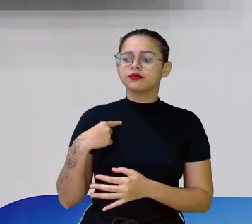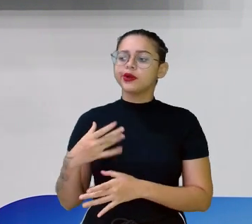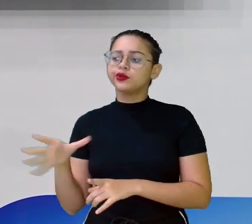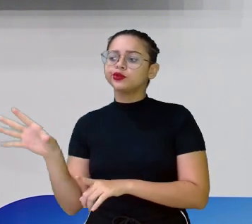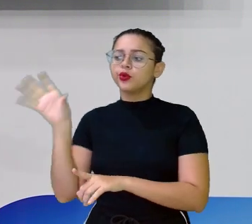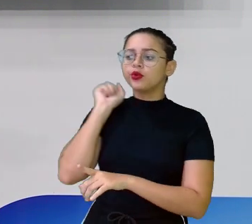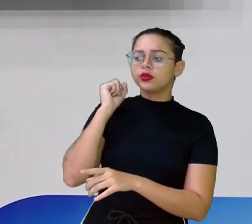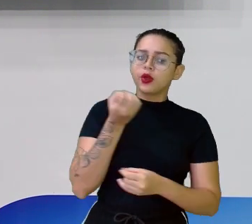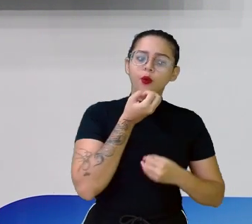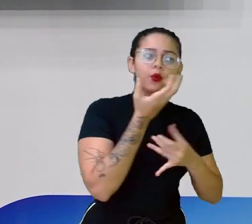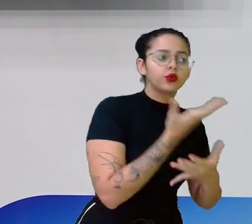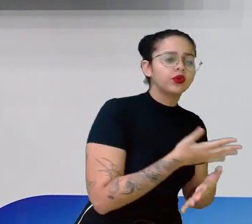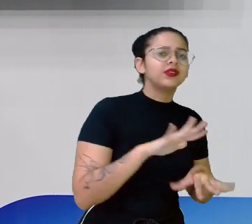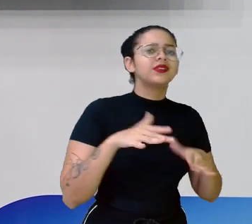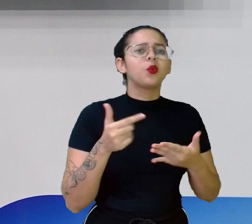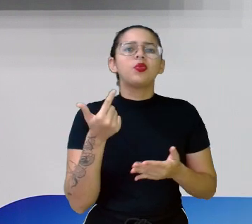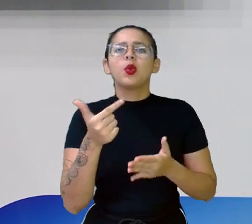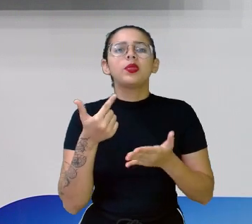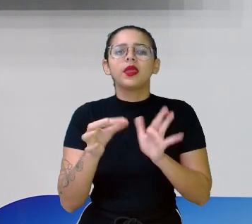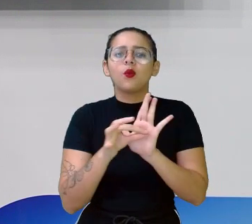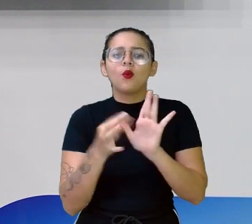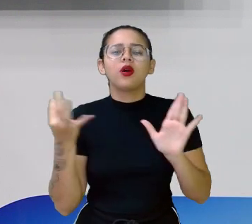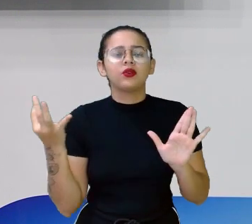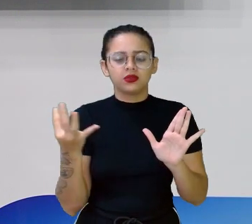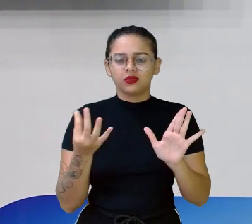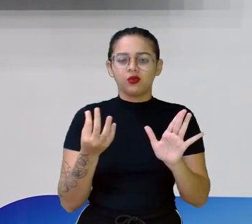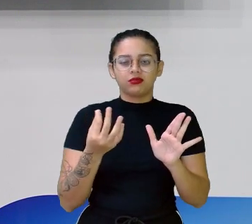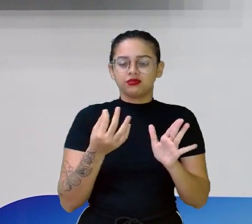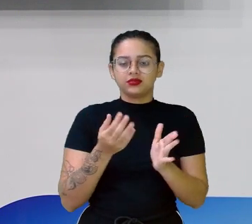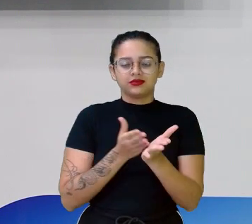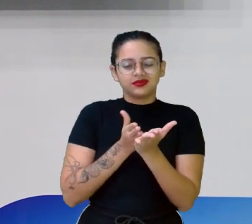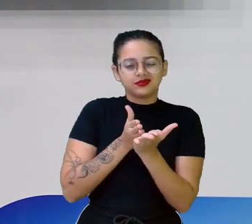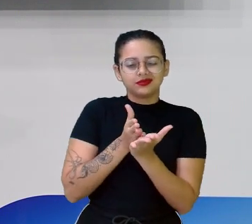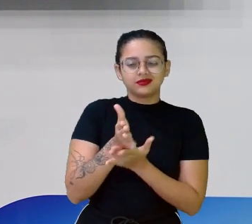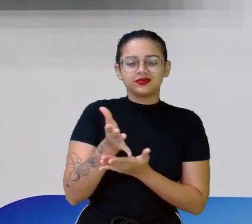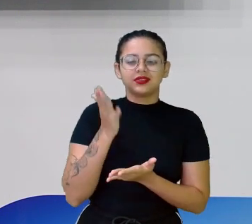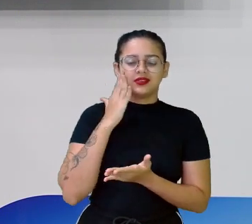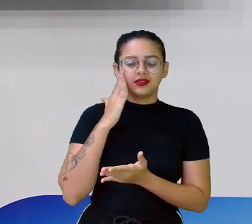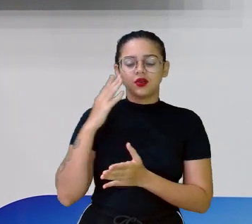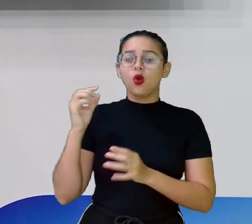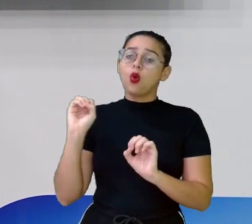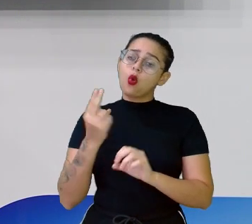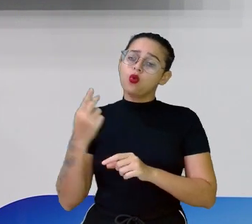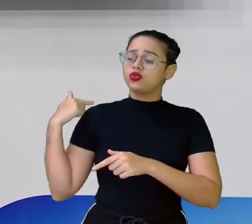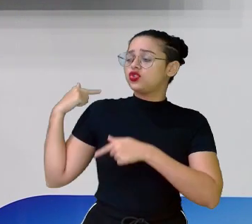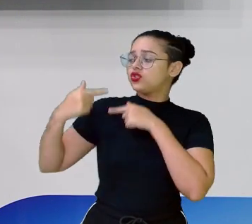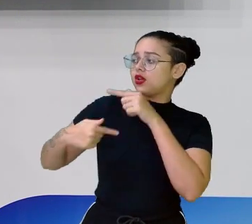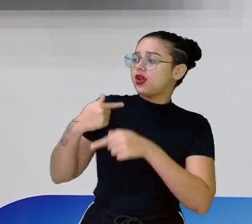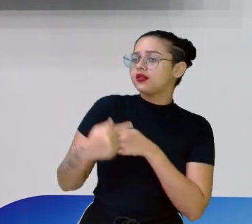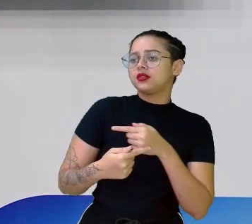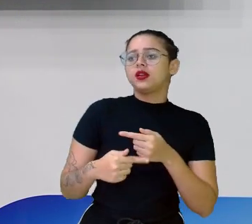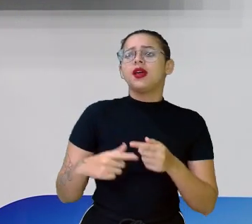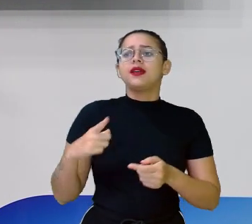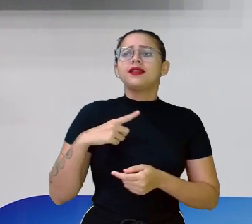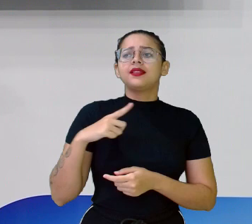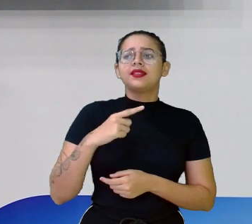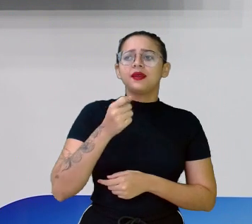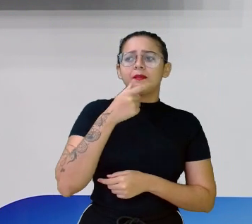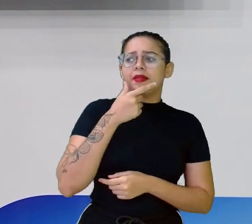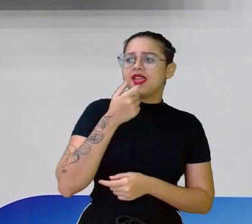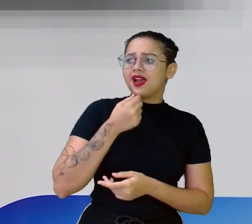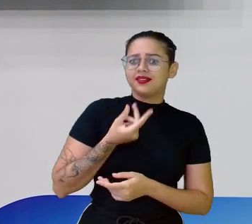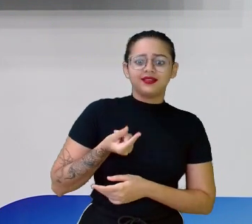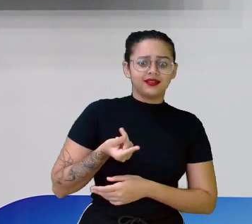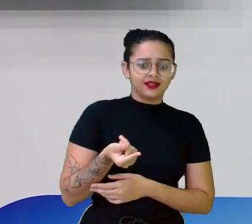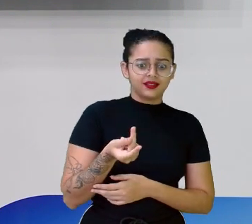gostou, contou mais ali na frente, vai passando, não é? Como a gente falou também dos contos, de geração para geração. Tem piadas que são eternizadas, que